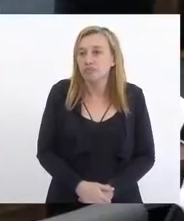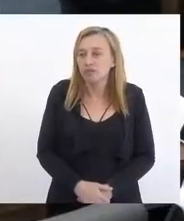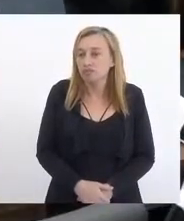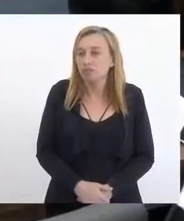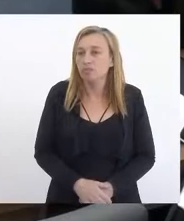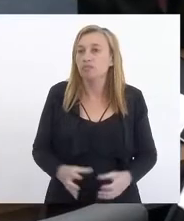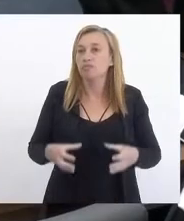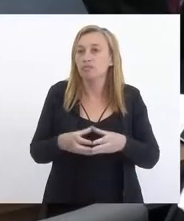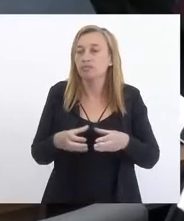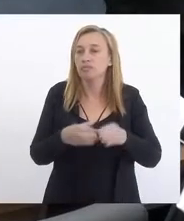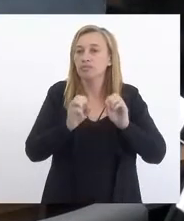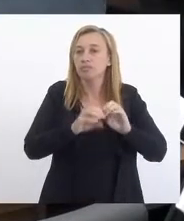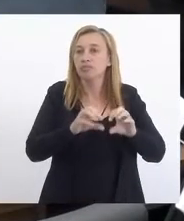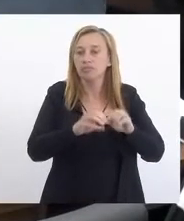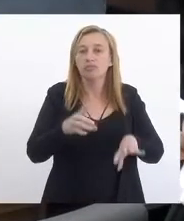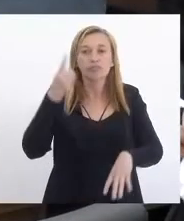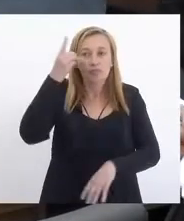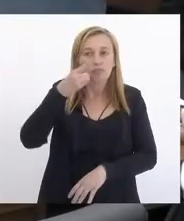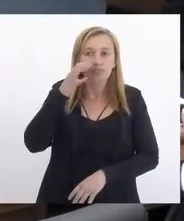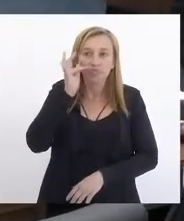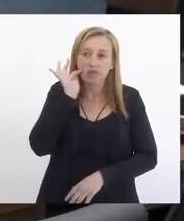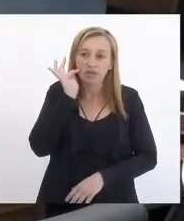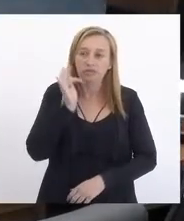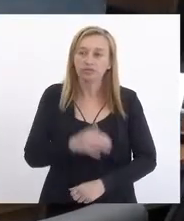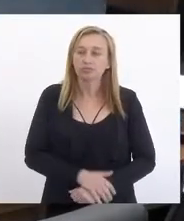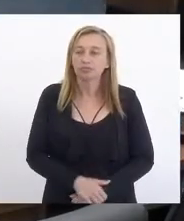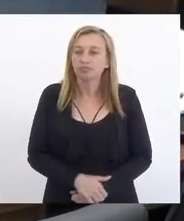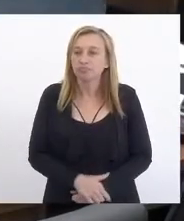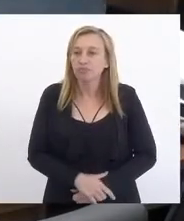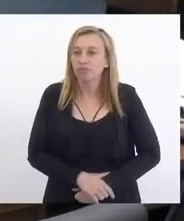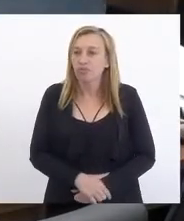Pela Comissão de Educação, deputado Flávio Serafini.